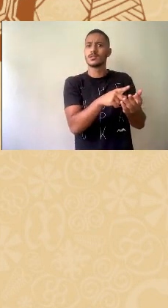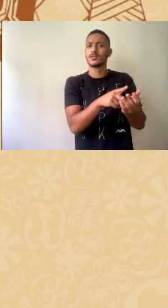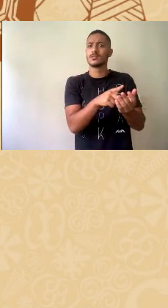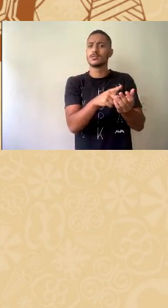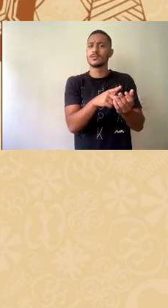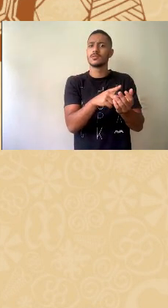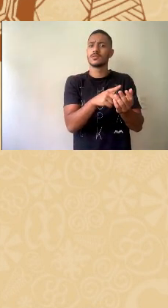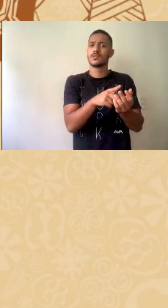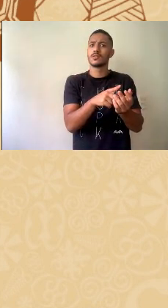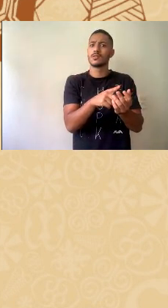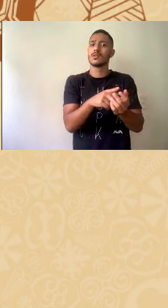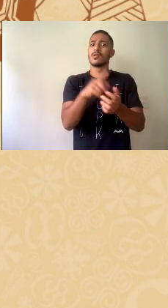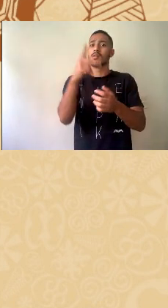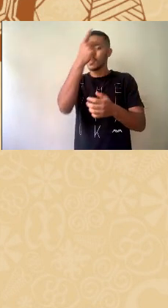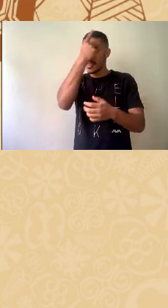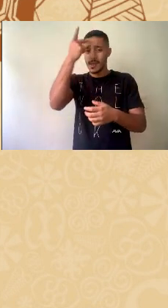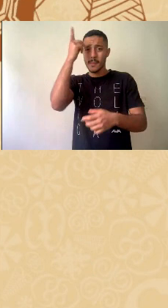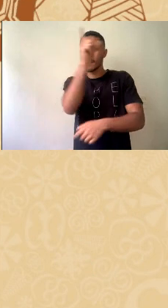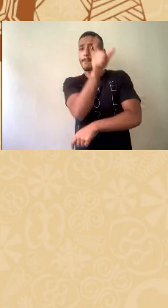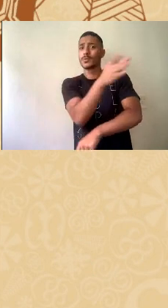da branquitude.